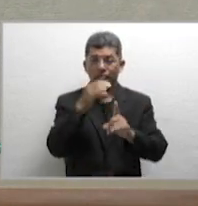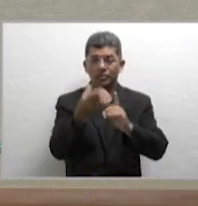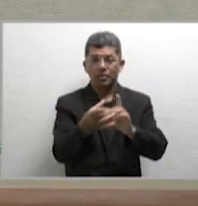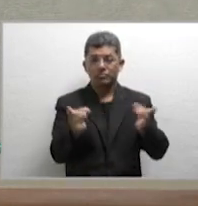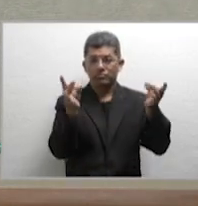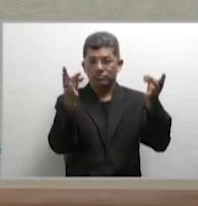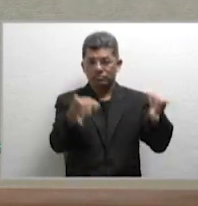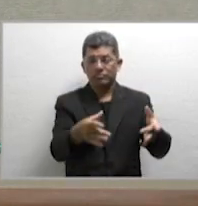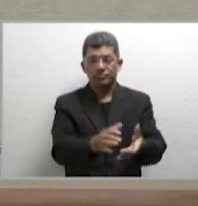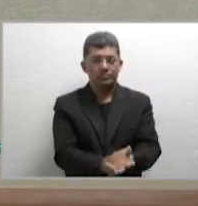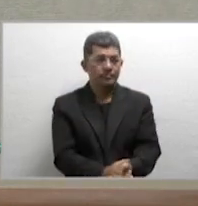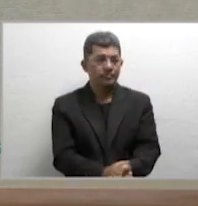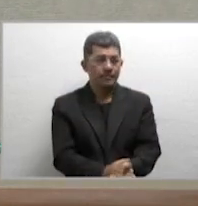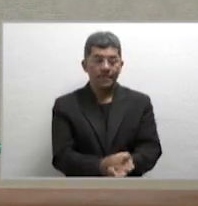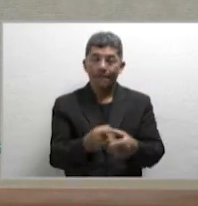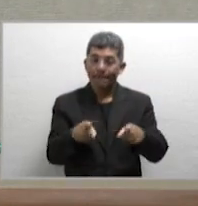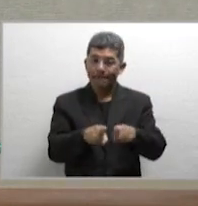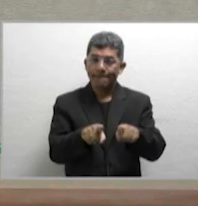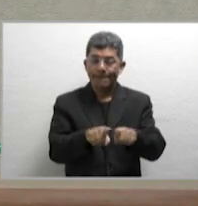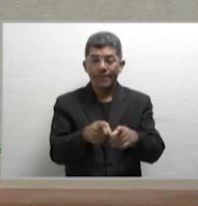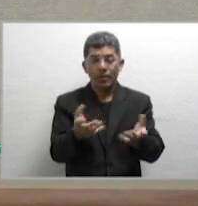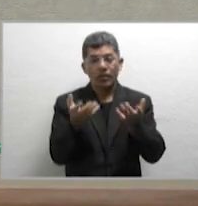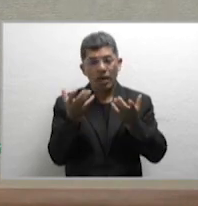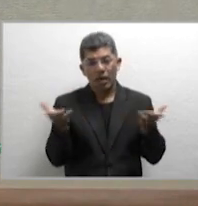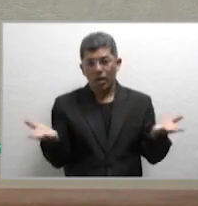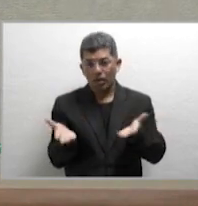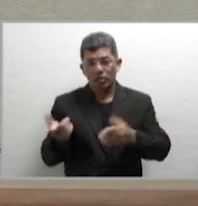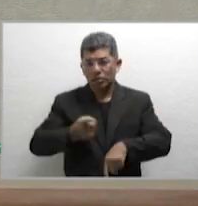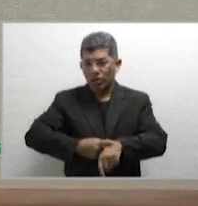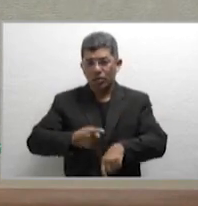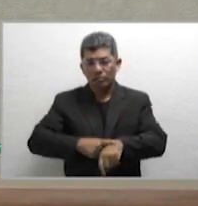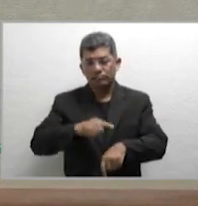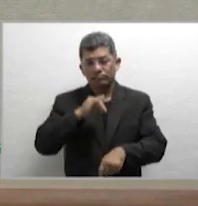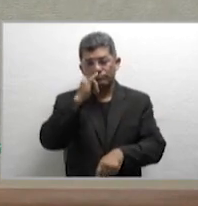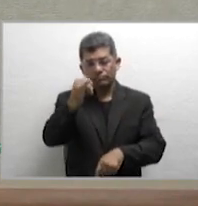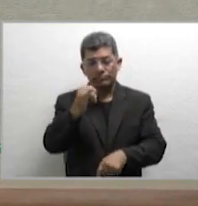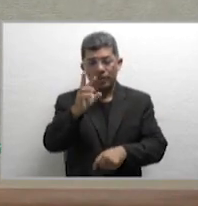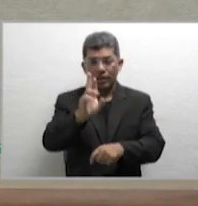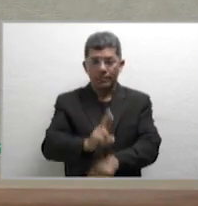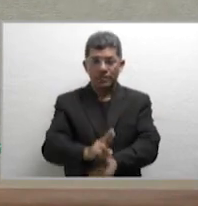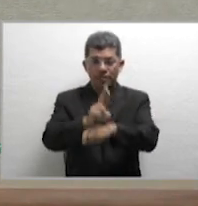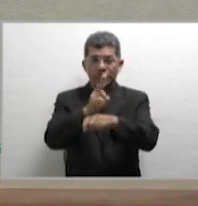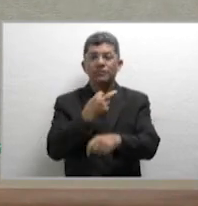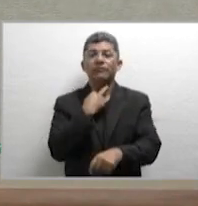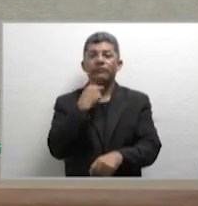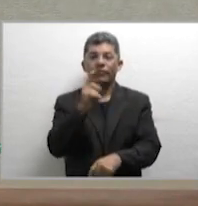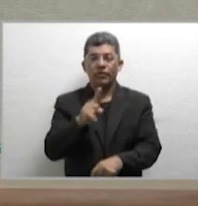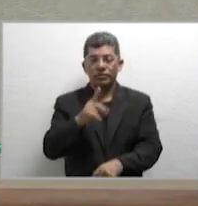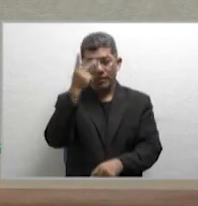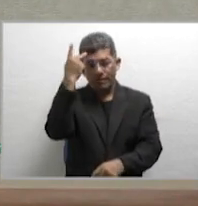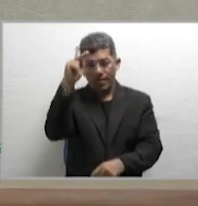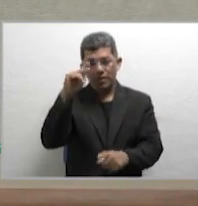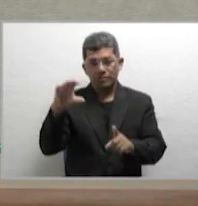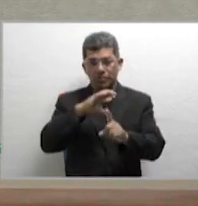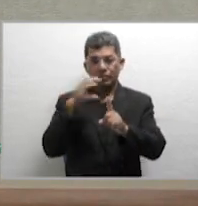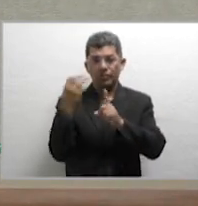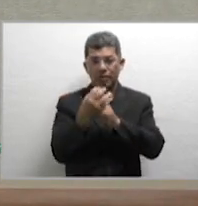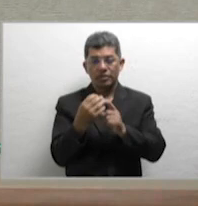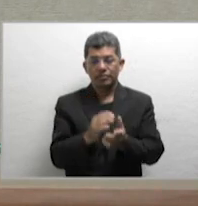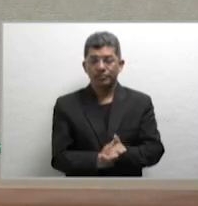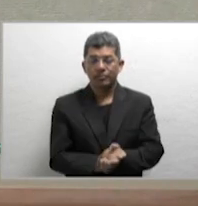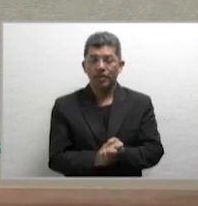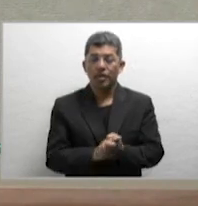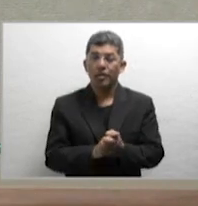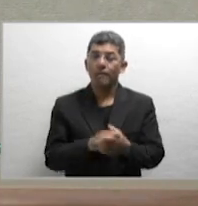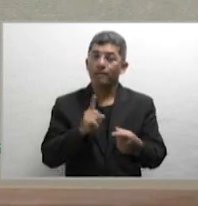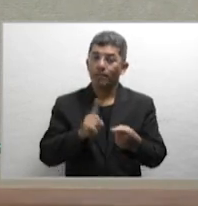ter o acesso. Então, eu quero aqui, nessa oportunidade, dar voz a esses comunitários. Por quê? Porque